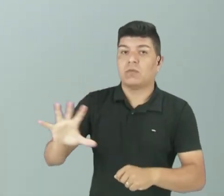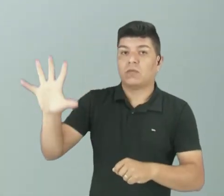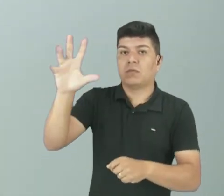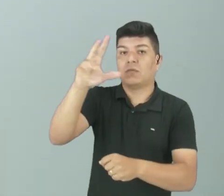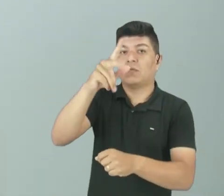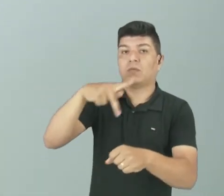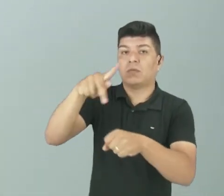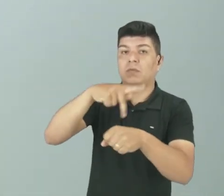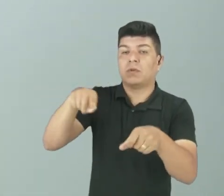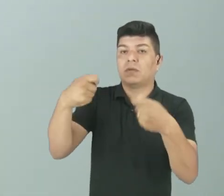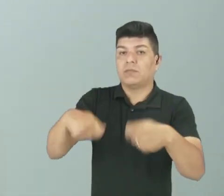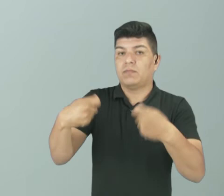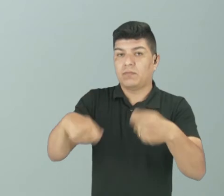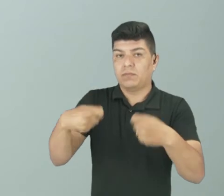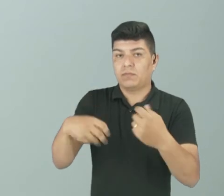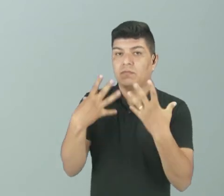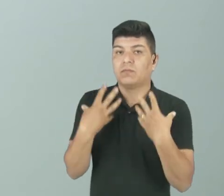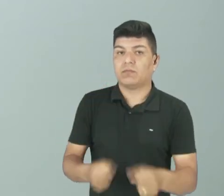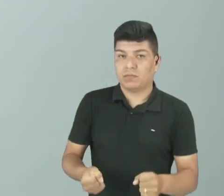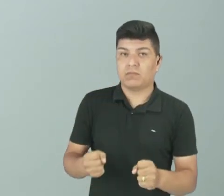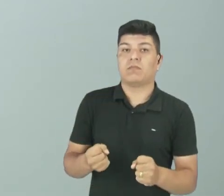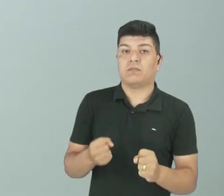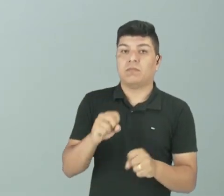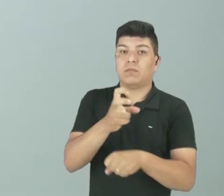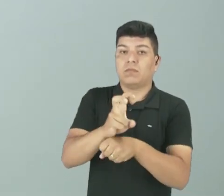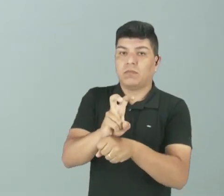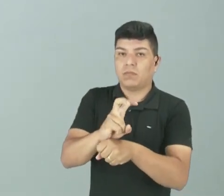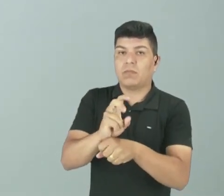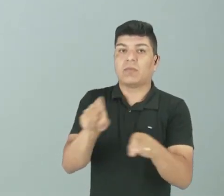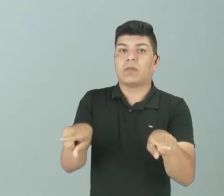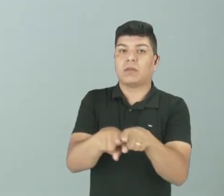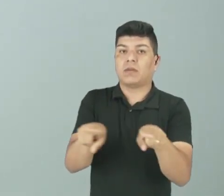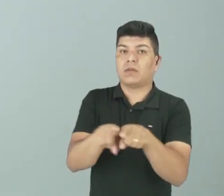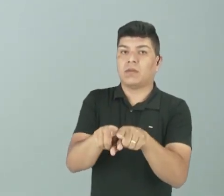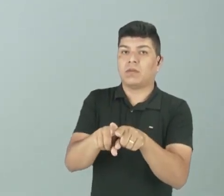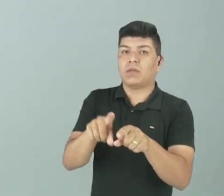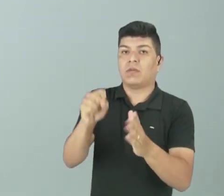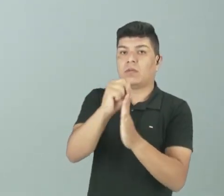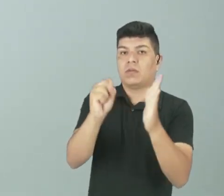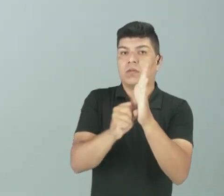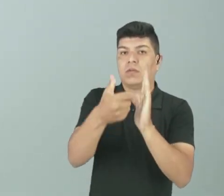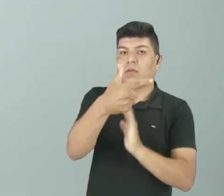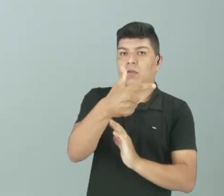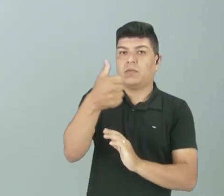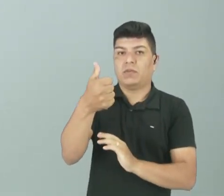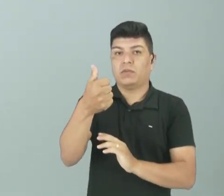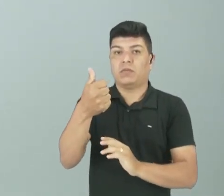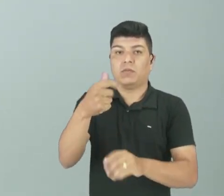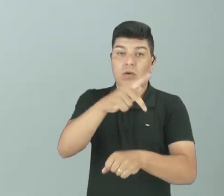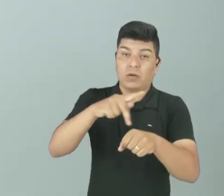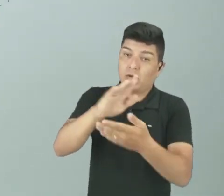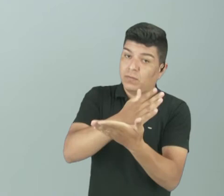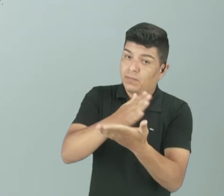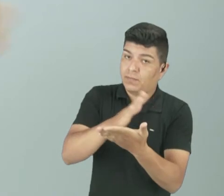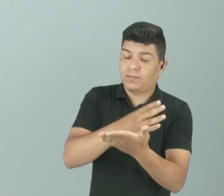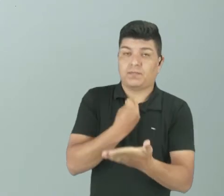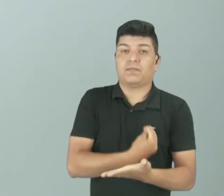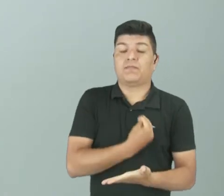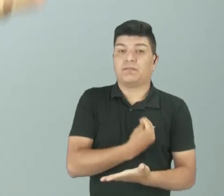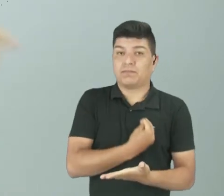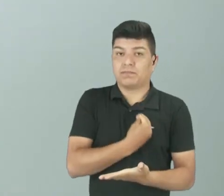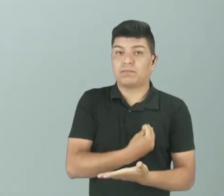que dependerão da aquisição desses equipamentos, que, por sinal, no século XXI, muitos países que não faziam parte do